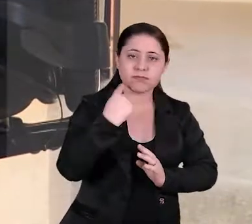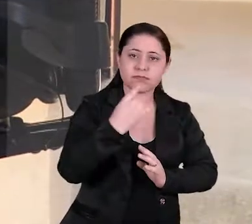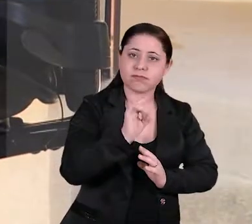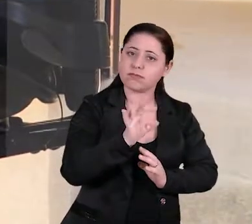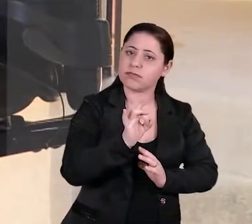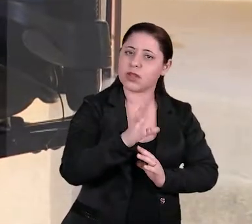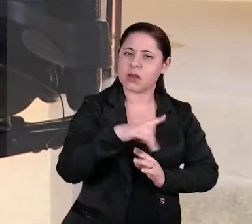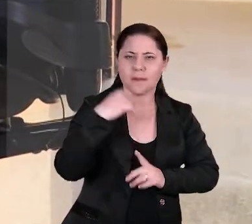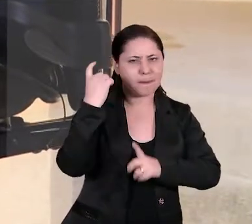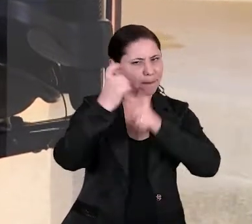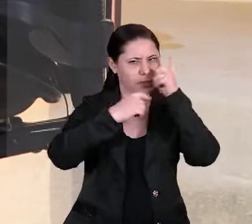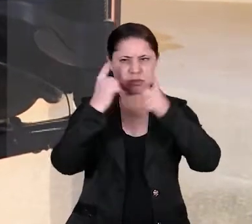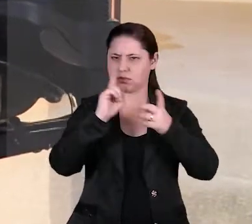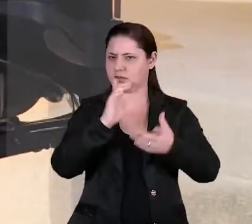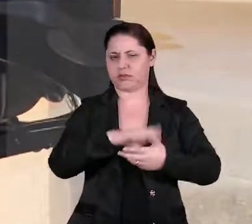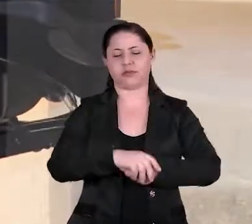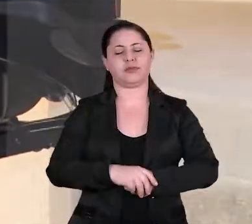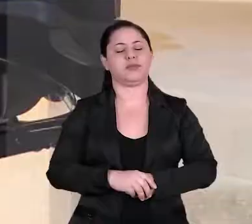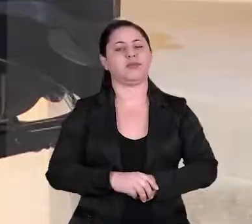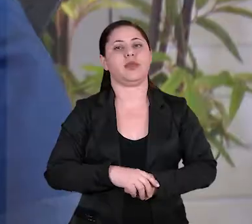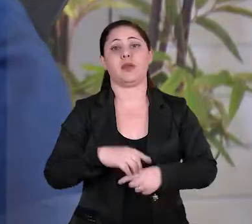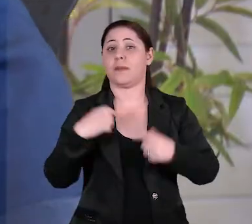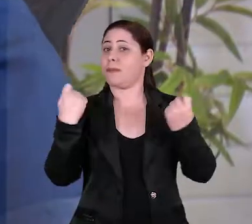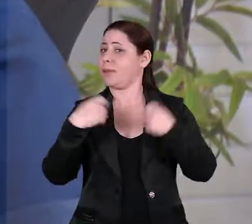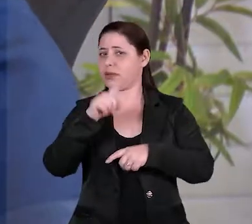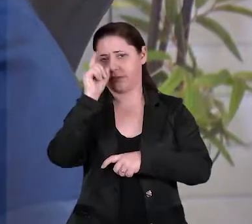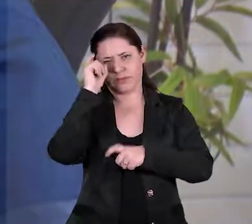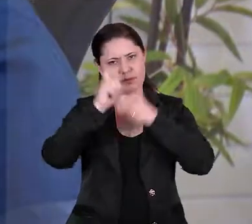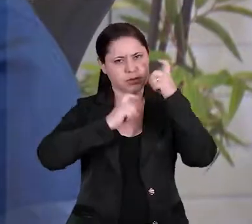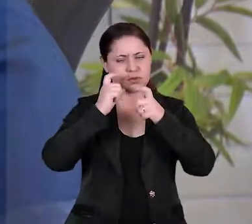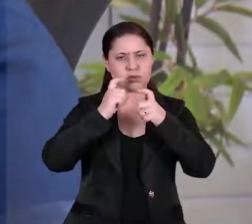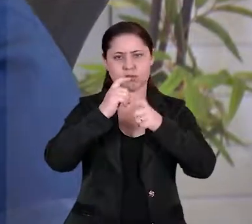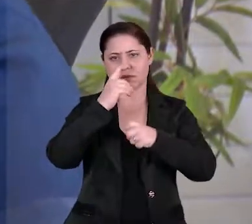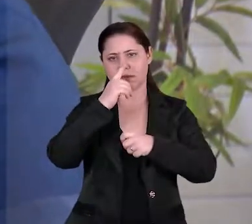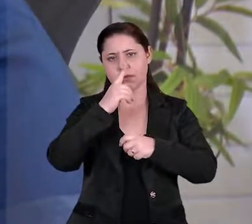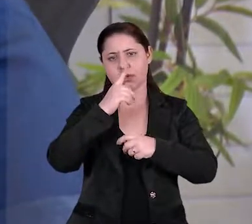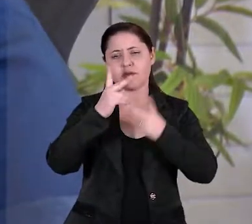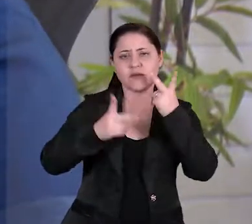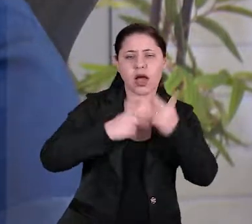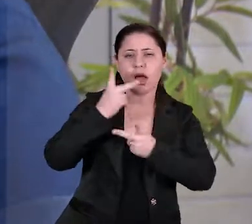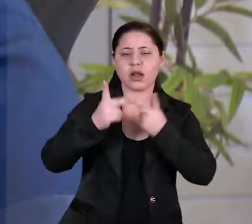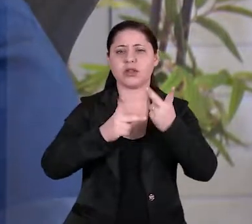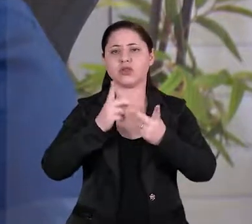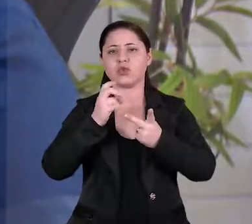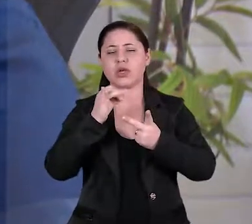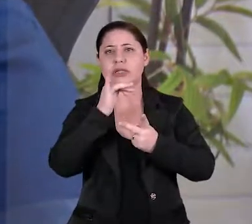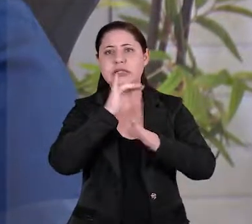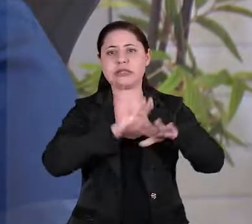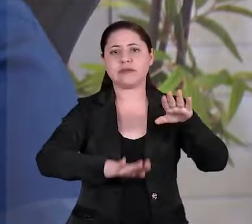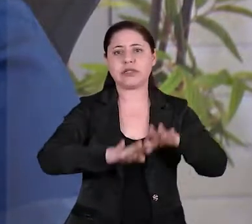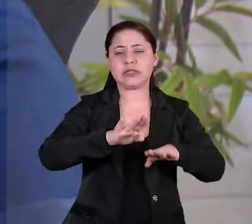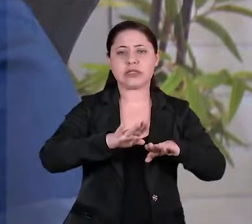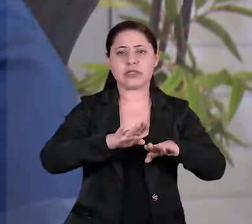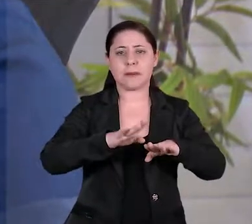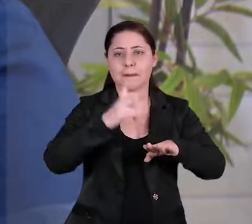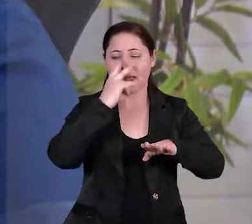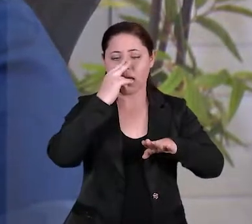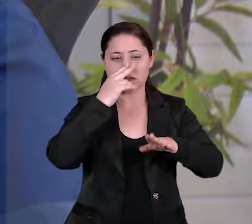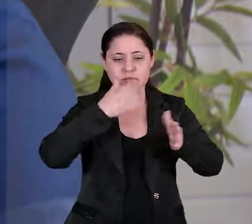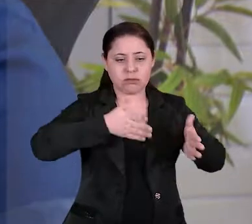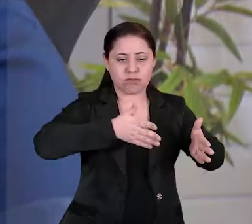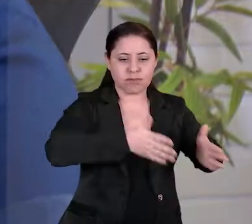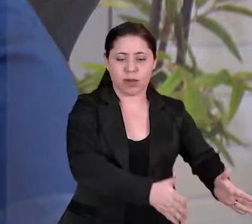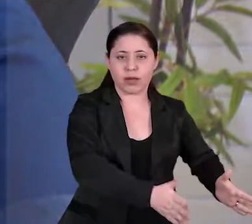quanto a isso. Então não precisa se preocupar, né? Não precisa se preocupar. Eu costumo dizer, a gente enterra tesouros todos